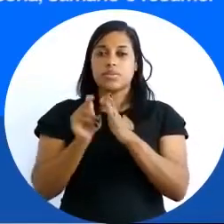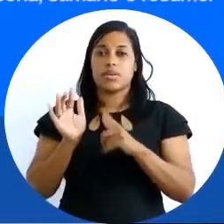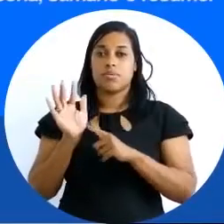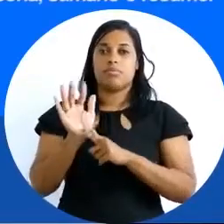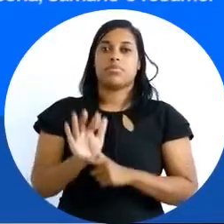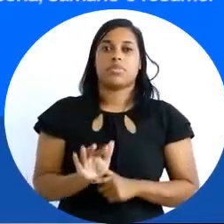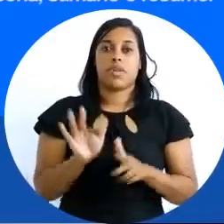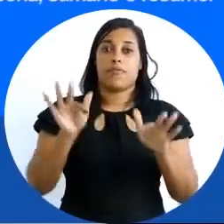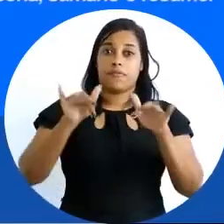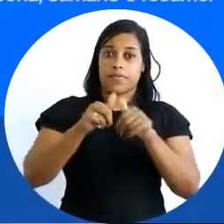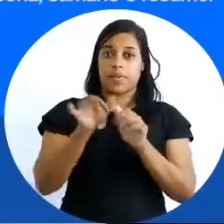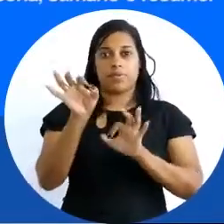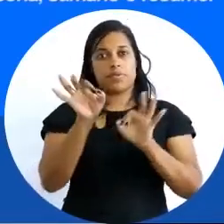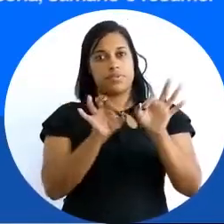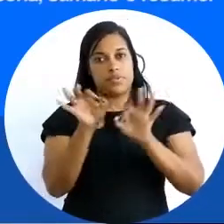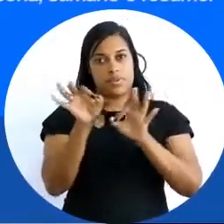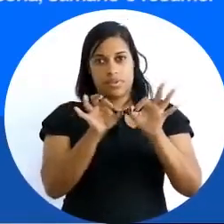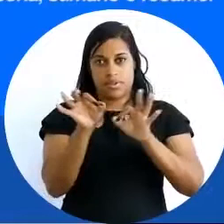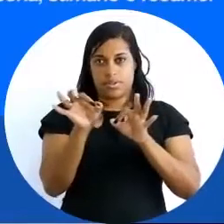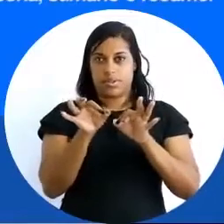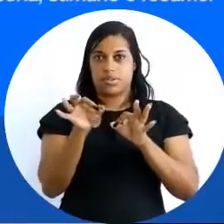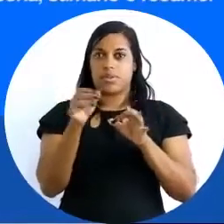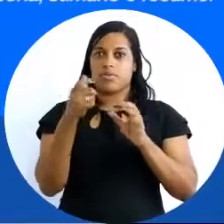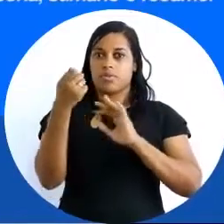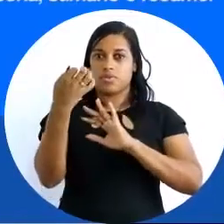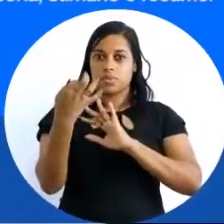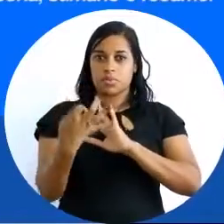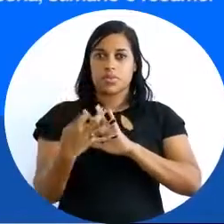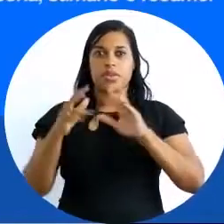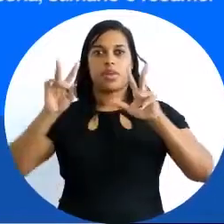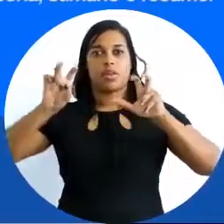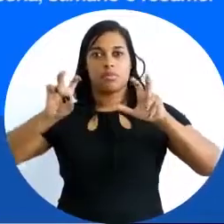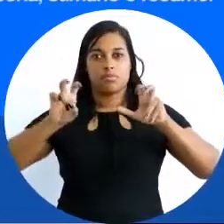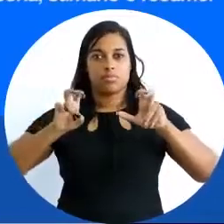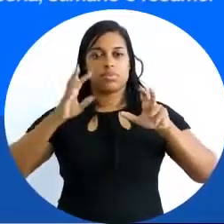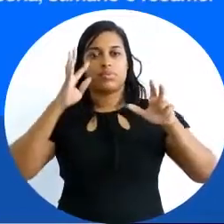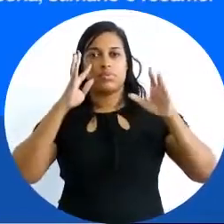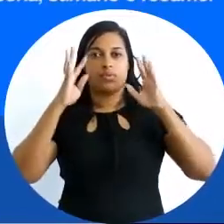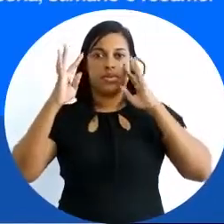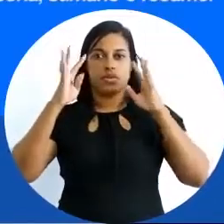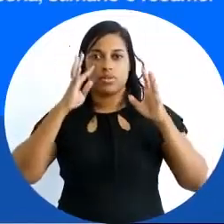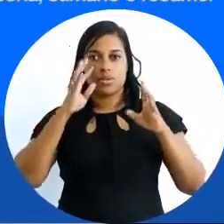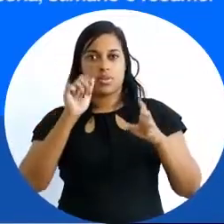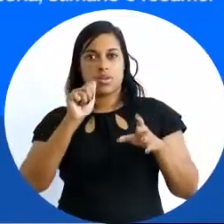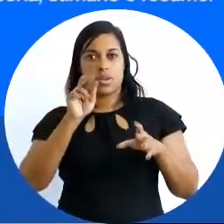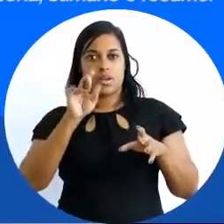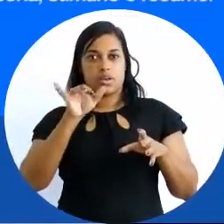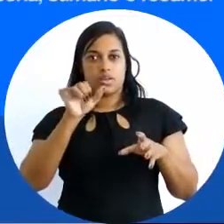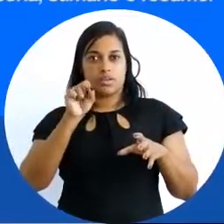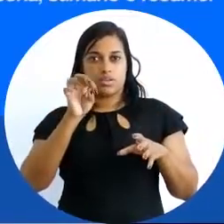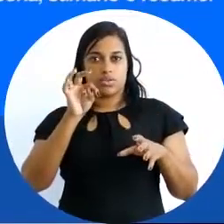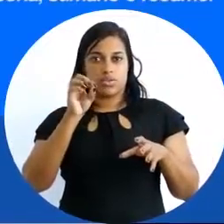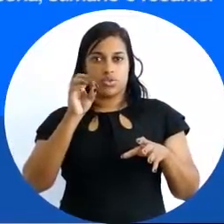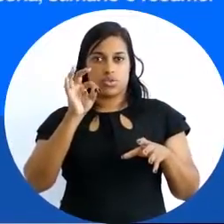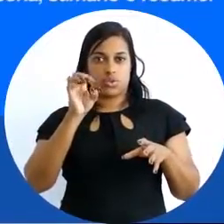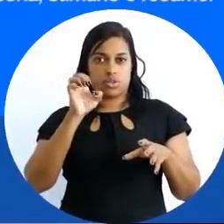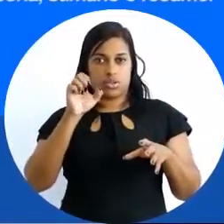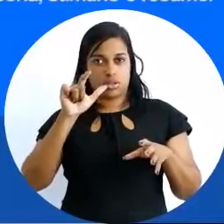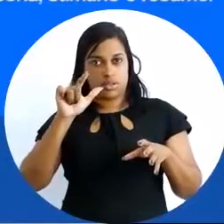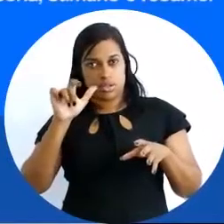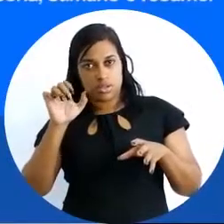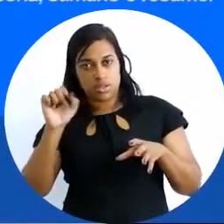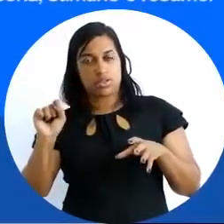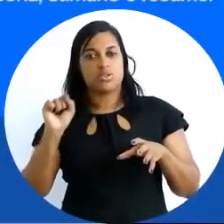ao final, quando eu organizar alfabeticamente, eu vou dizer sobre tal filósofo, por exemplo, Aristóteles, aparece na página